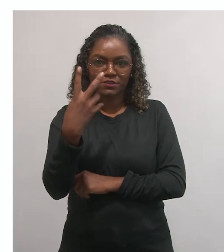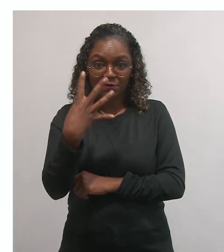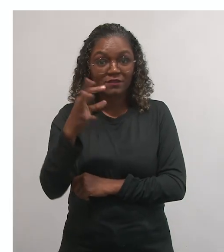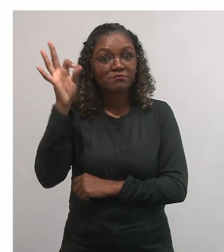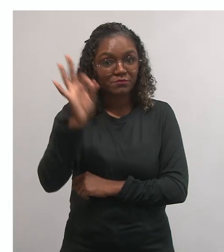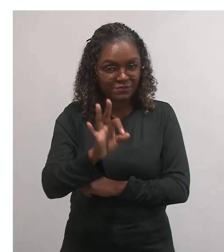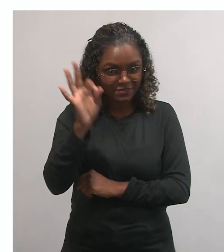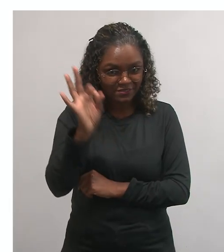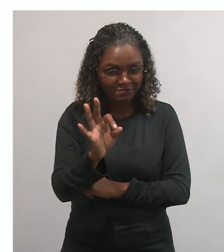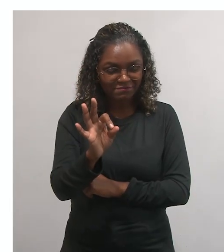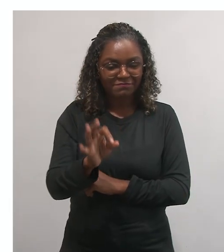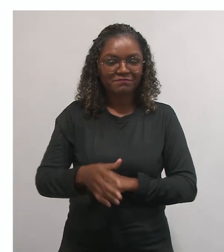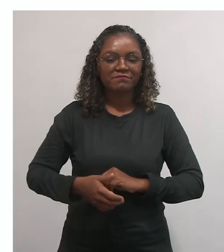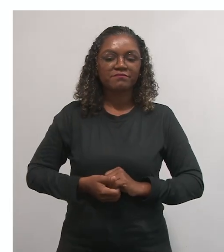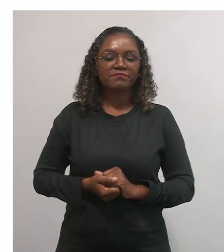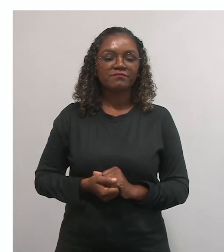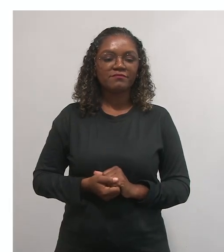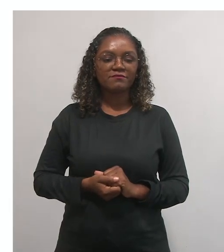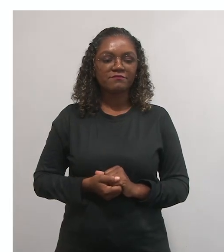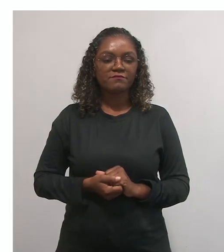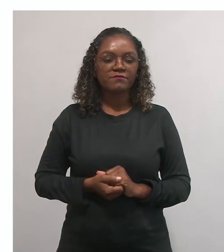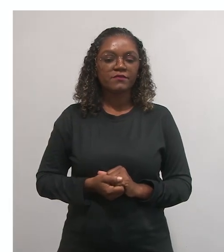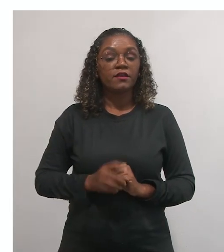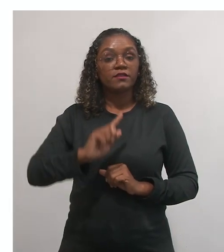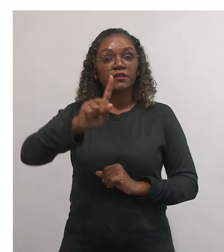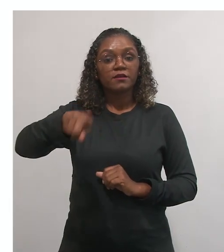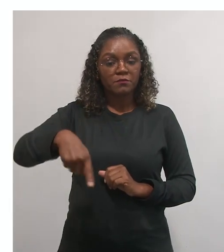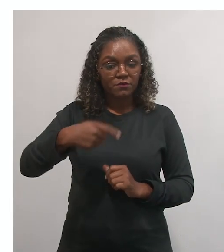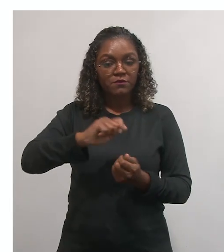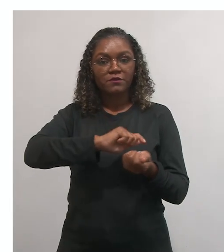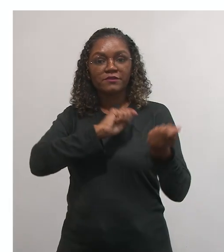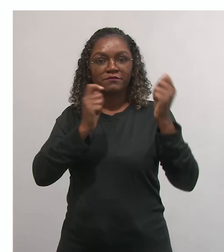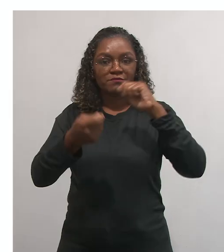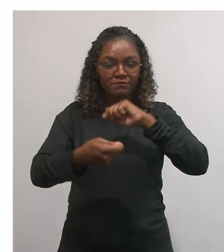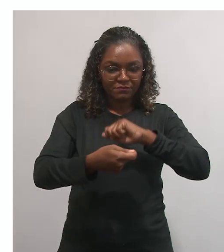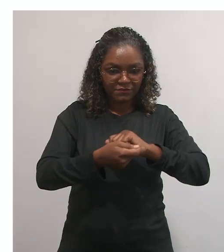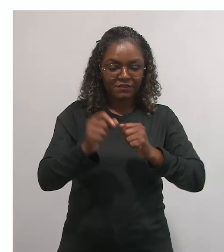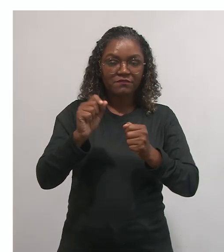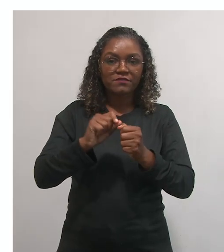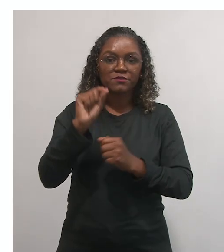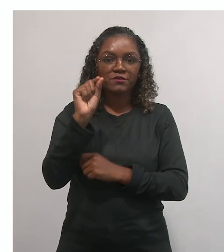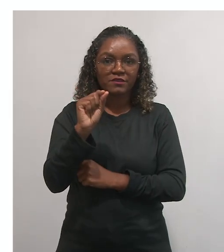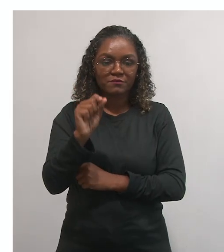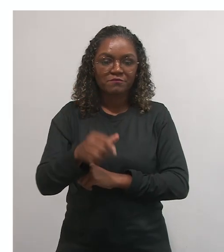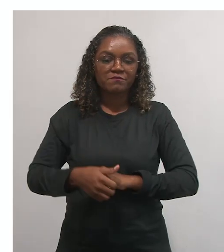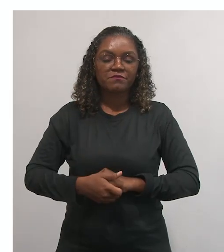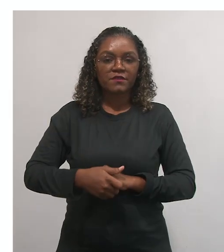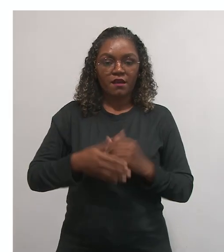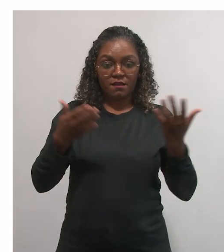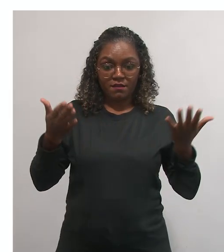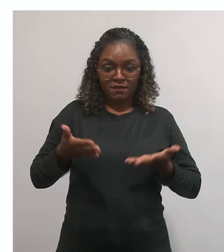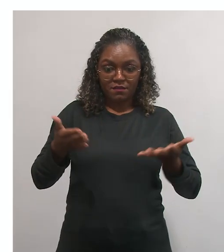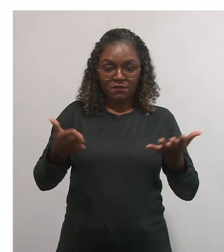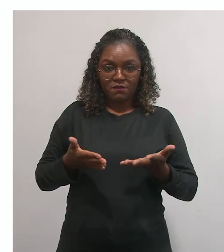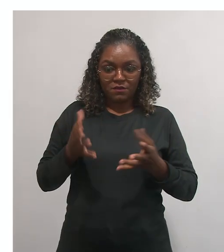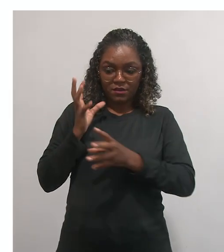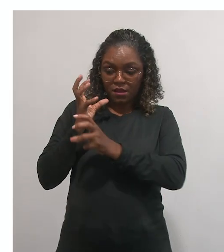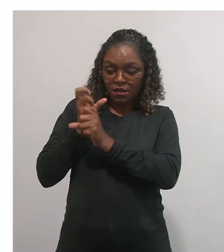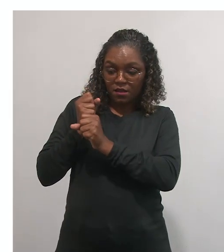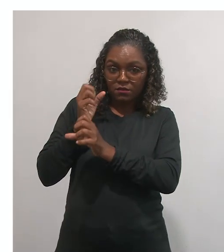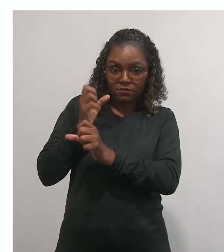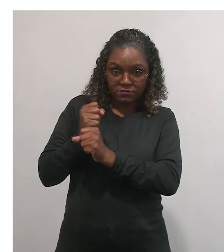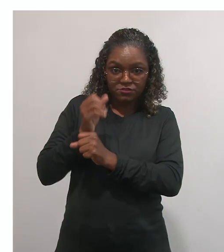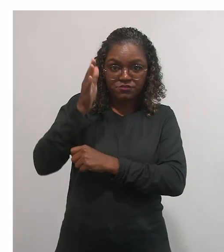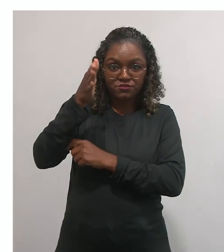85,2 então eu vou pegar converter essa margem que nesse primeiro momento que eu